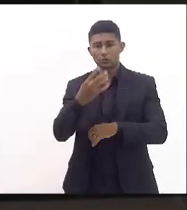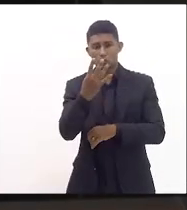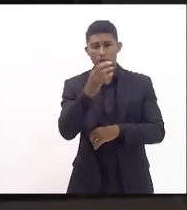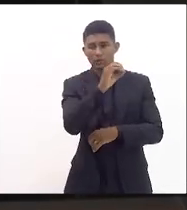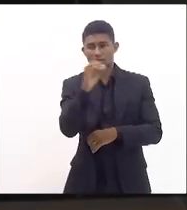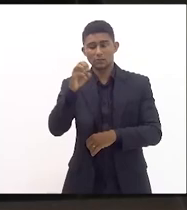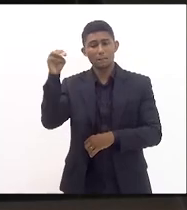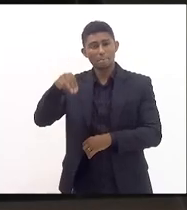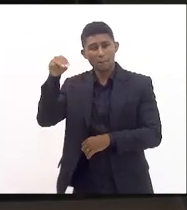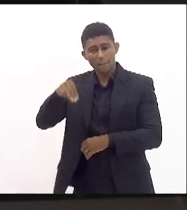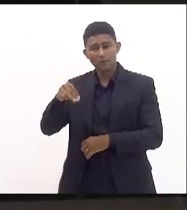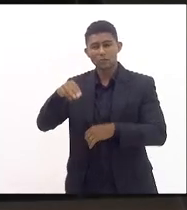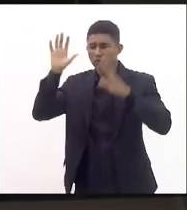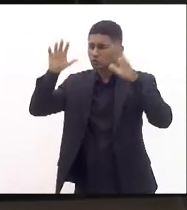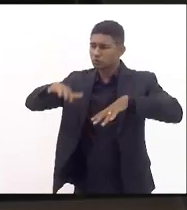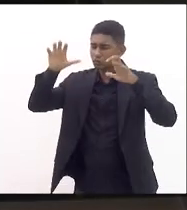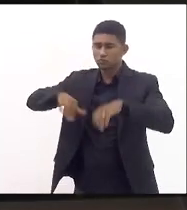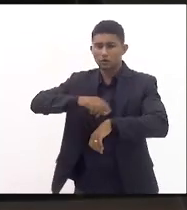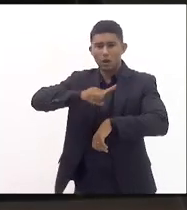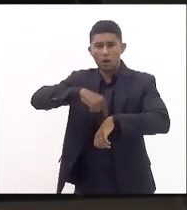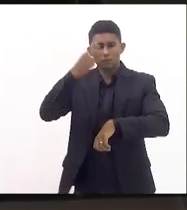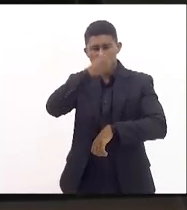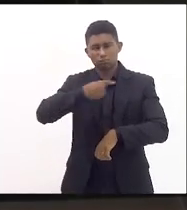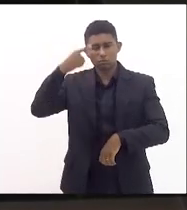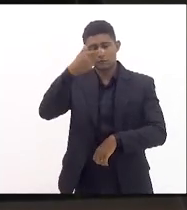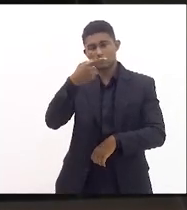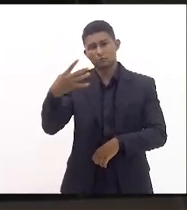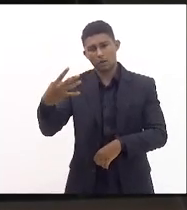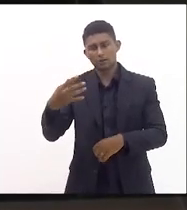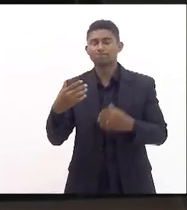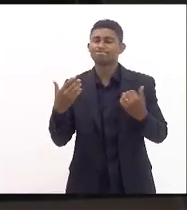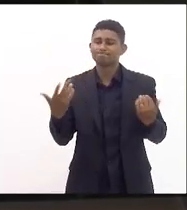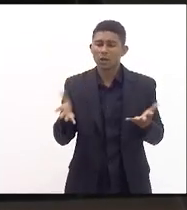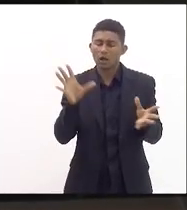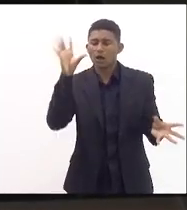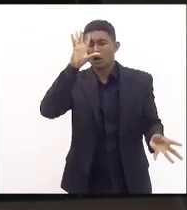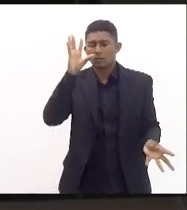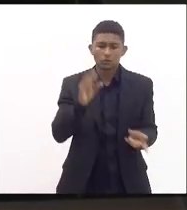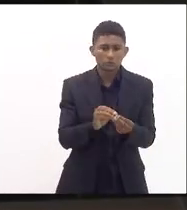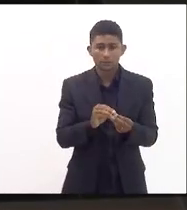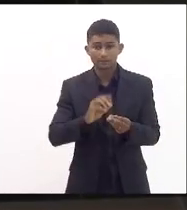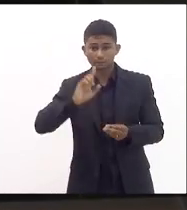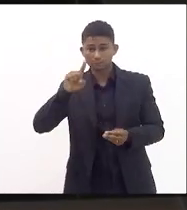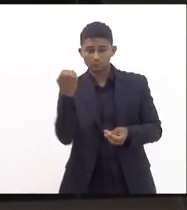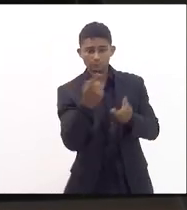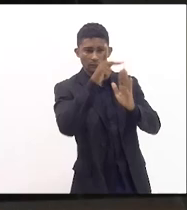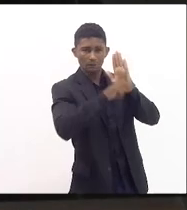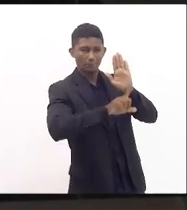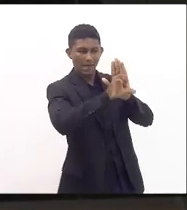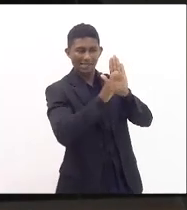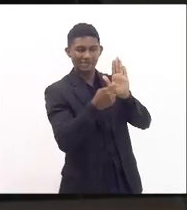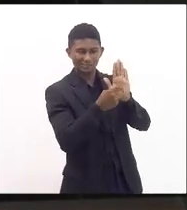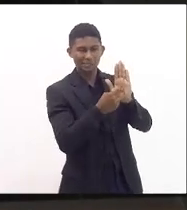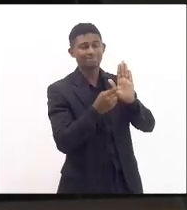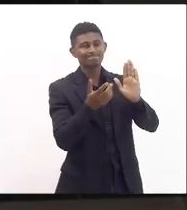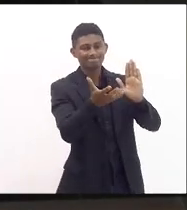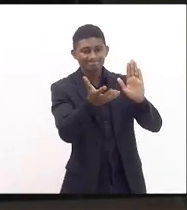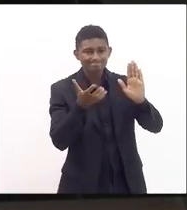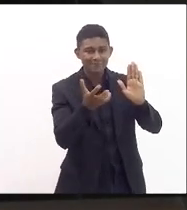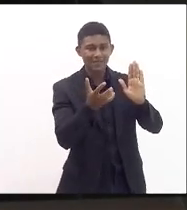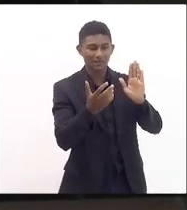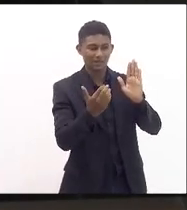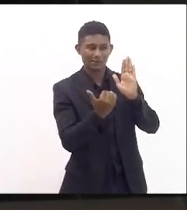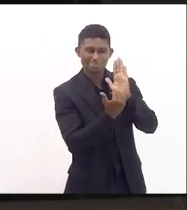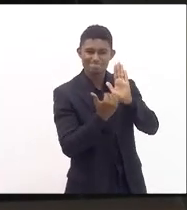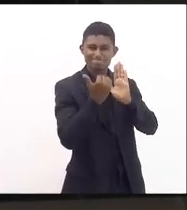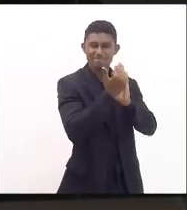24 horas. Disso tudo que podemos dizer, e é isso que o nosso projeto de lei pretende dar luz e